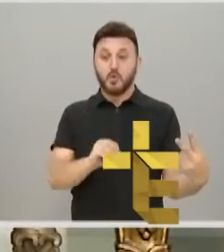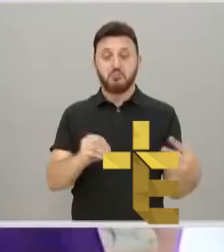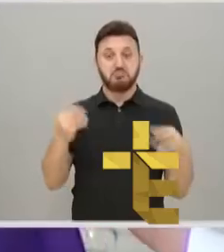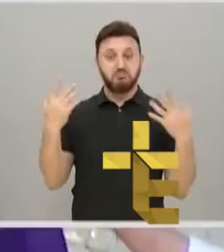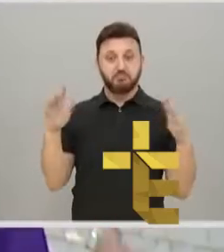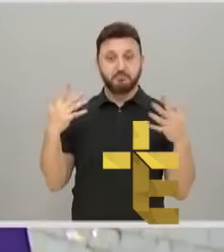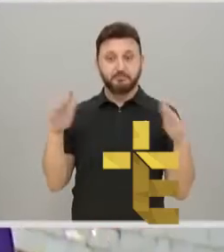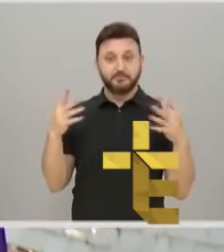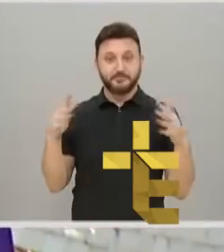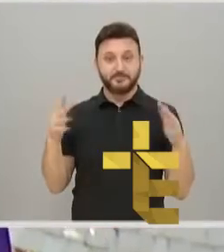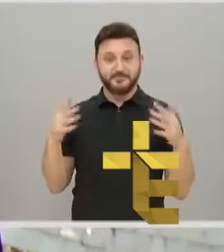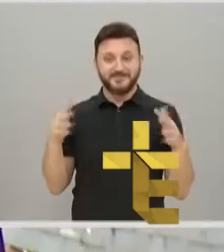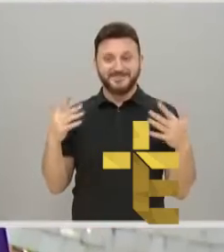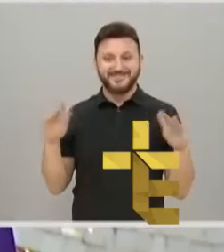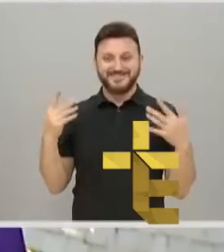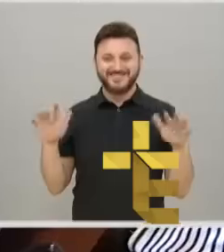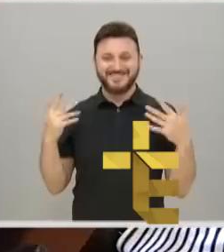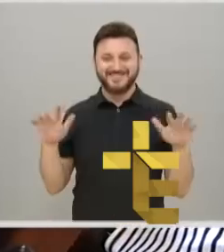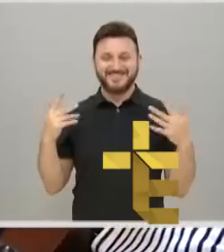palmas.